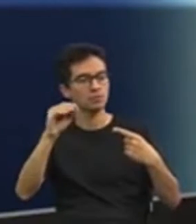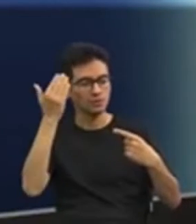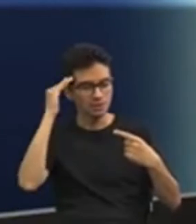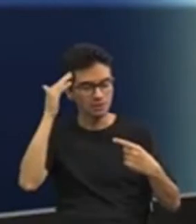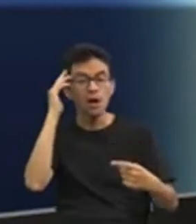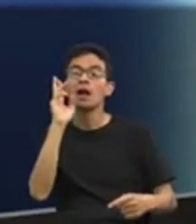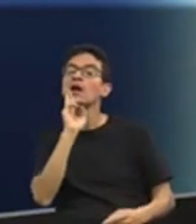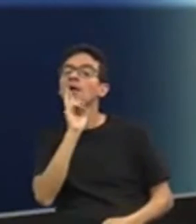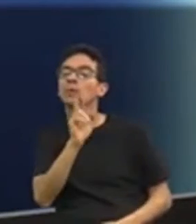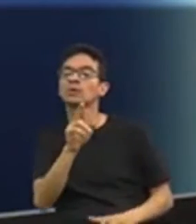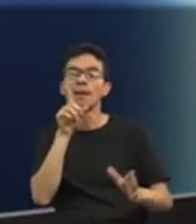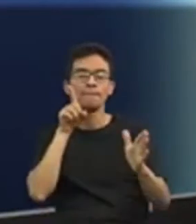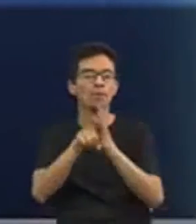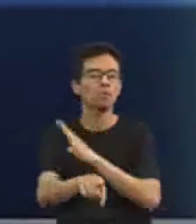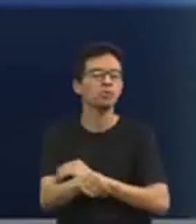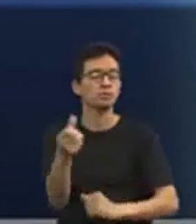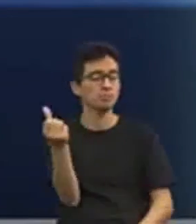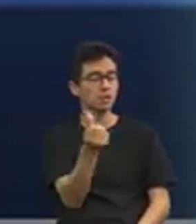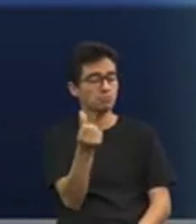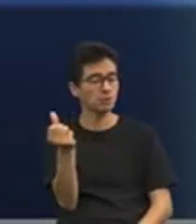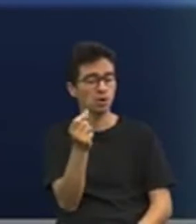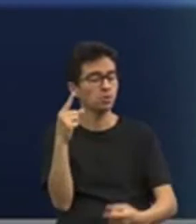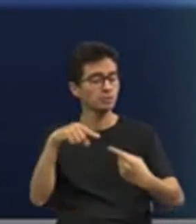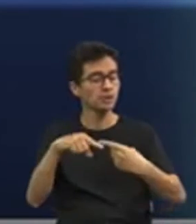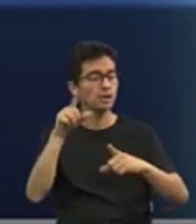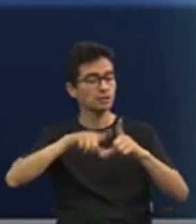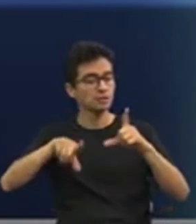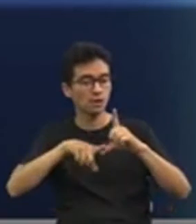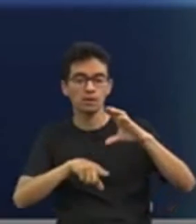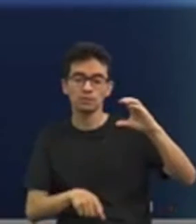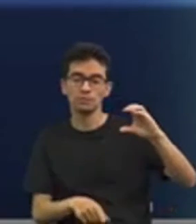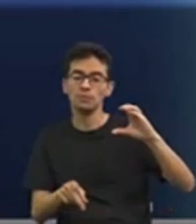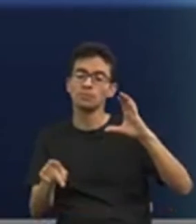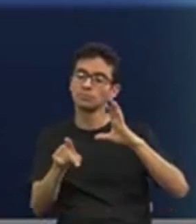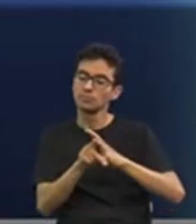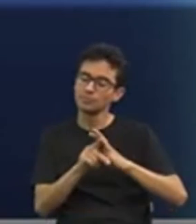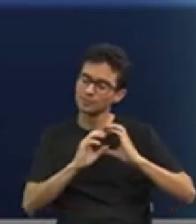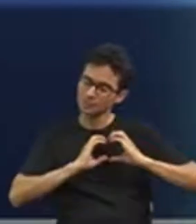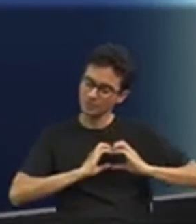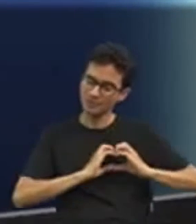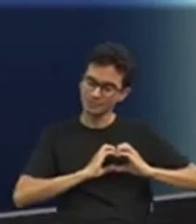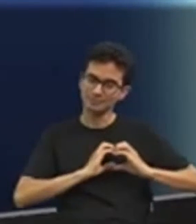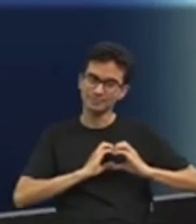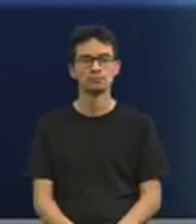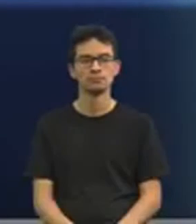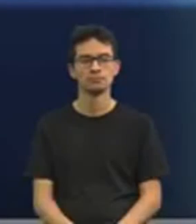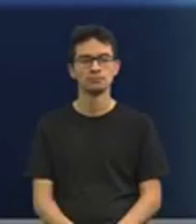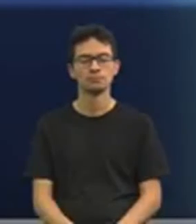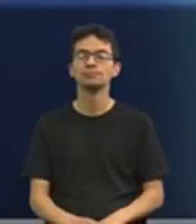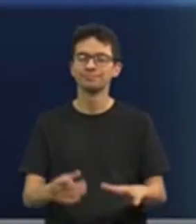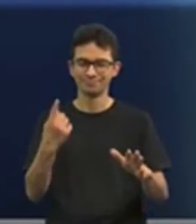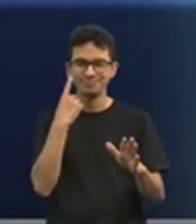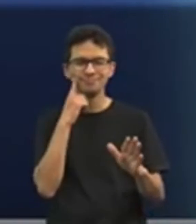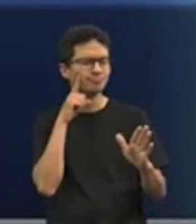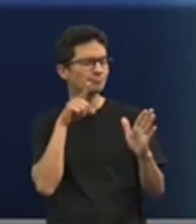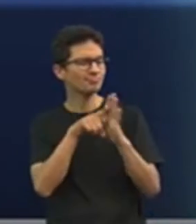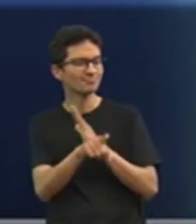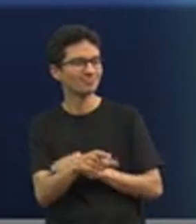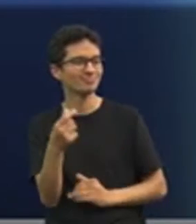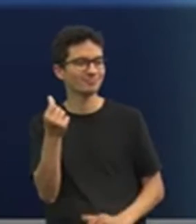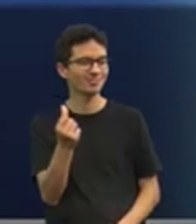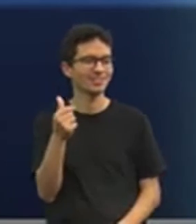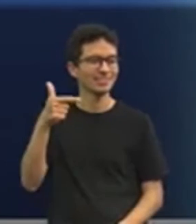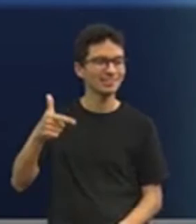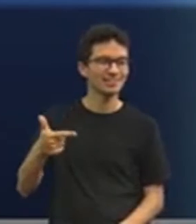portanto resposta da questão 66 e letra c de coração e aqui estou